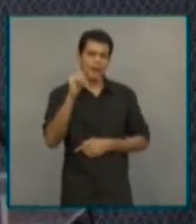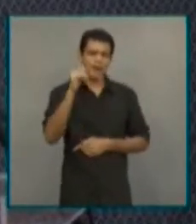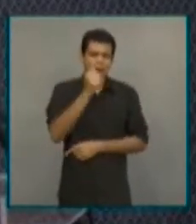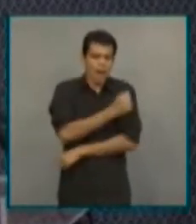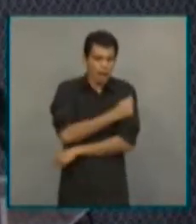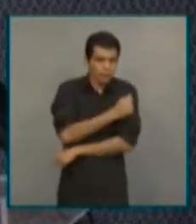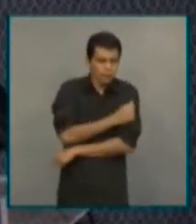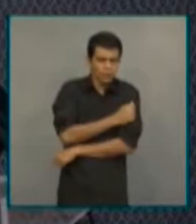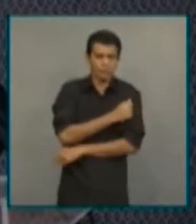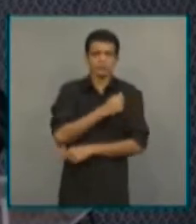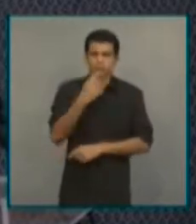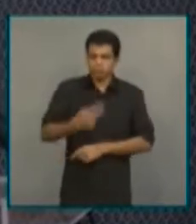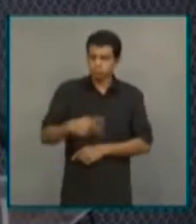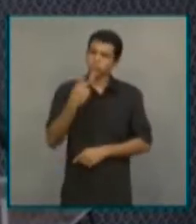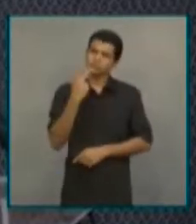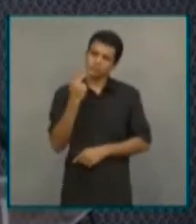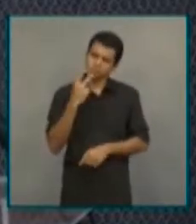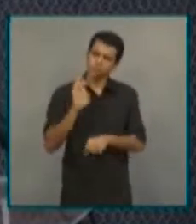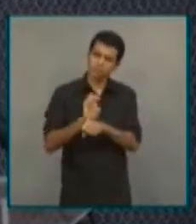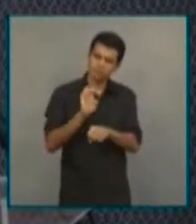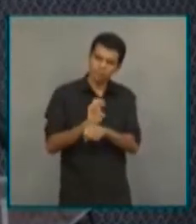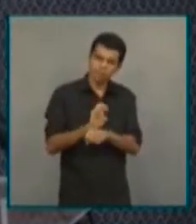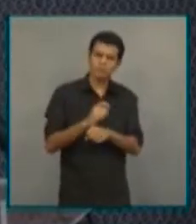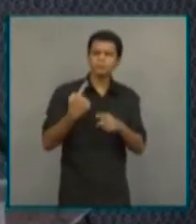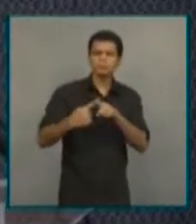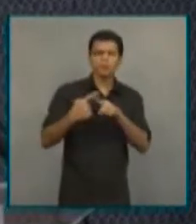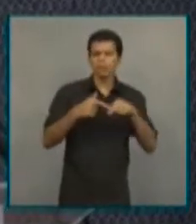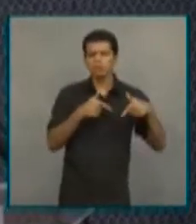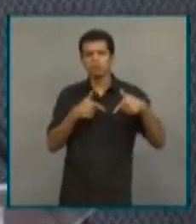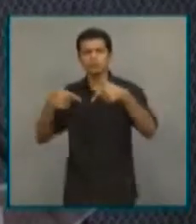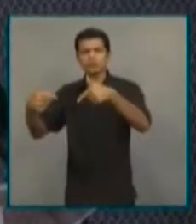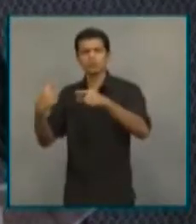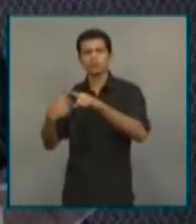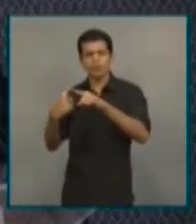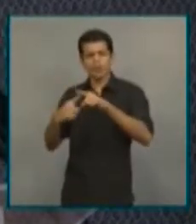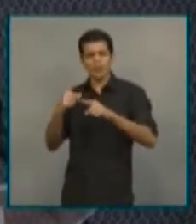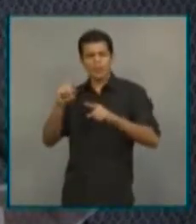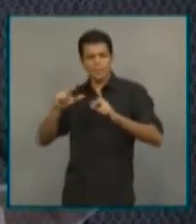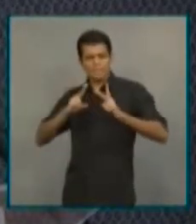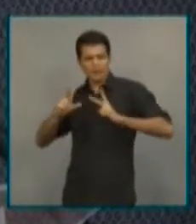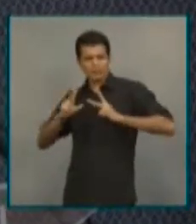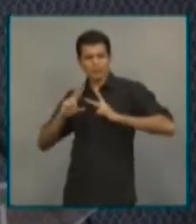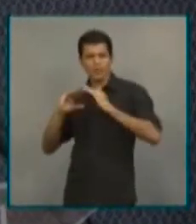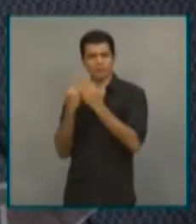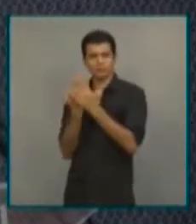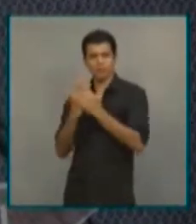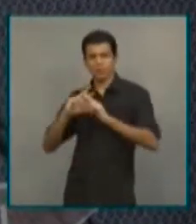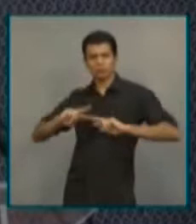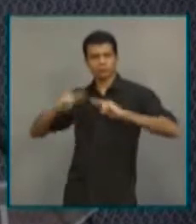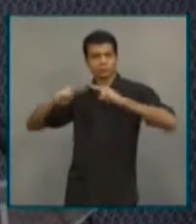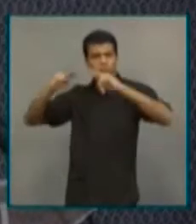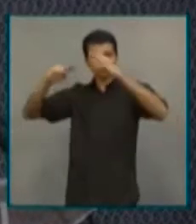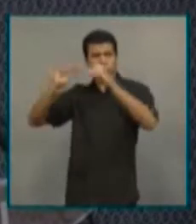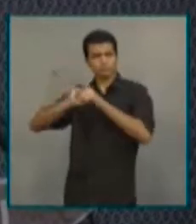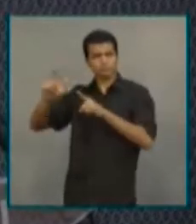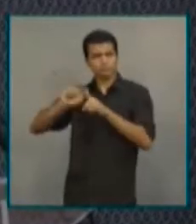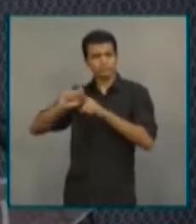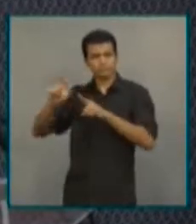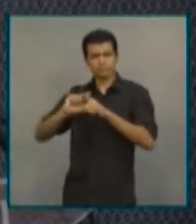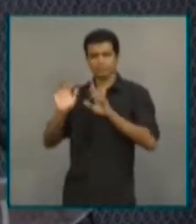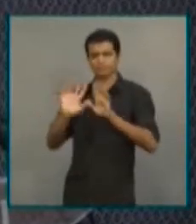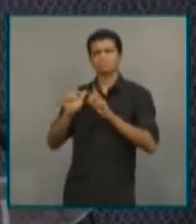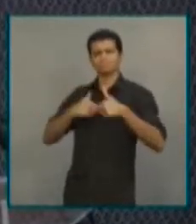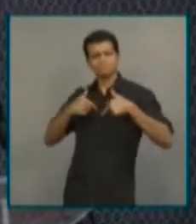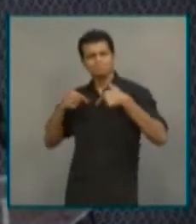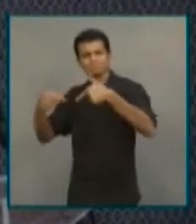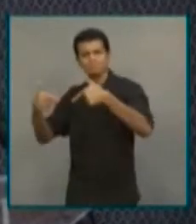lutar contra o aumento abusivo das mensalidades escolares. Criei também o Centro de Permuta de Livros,